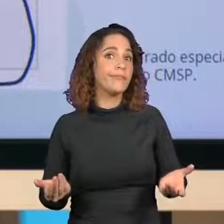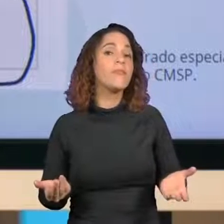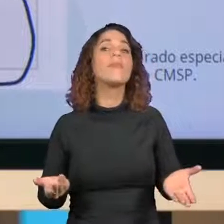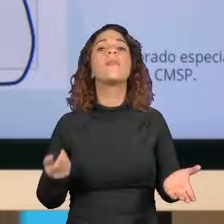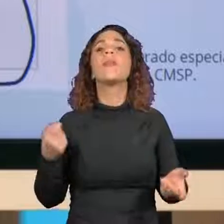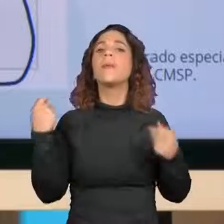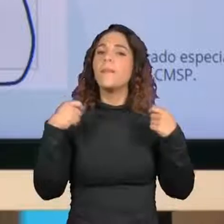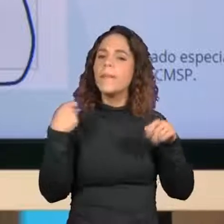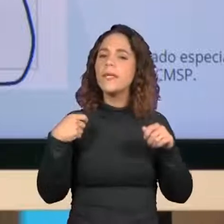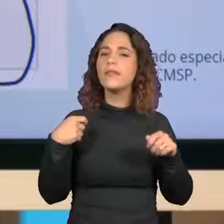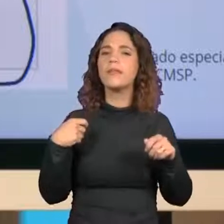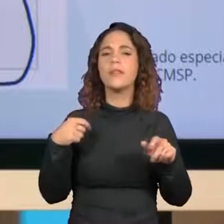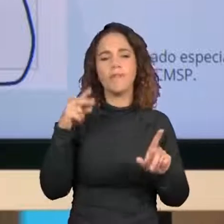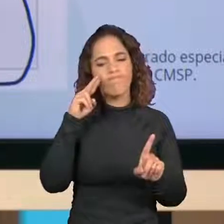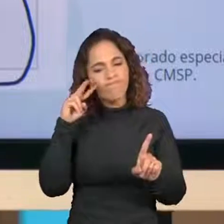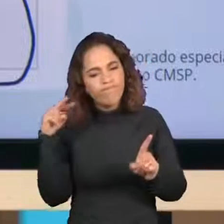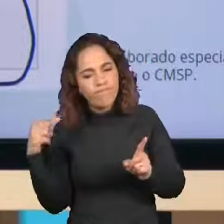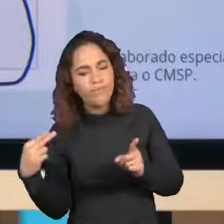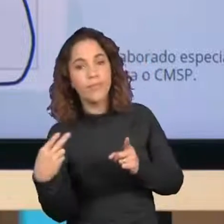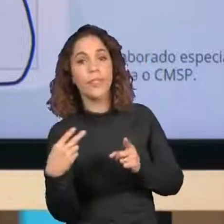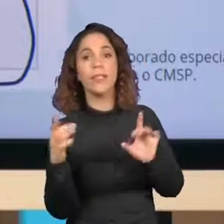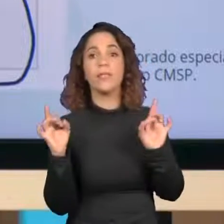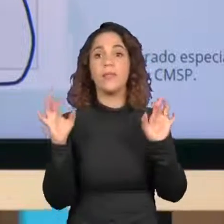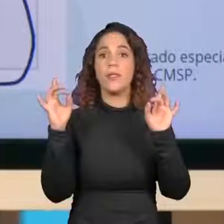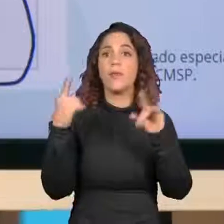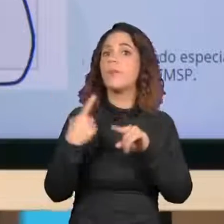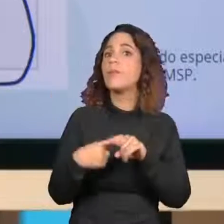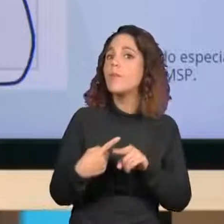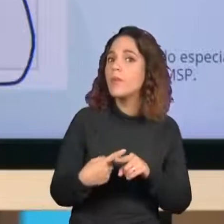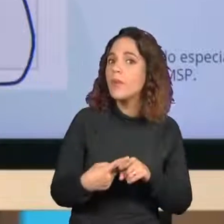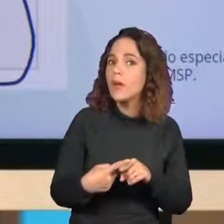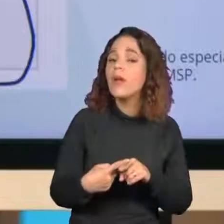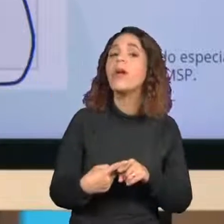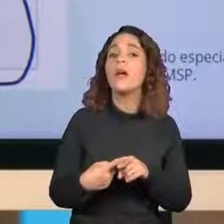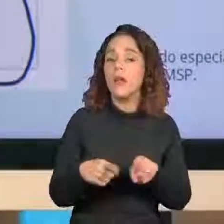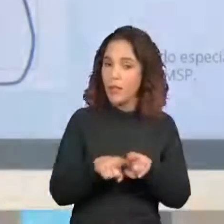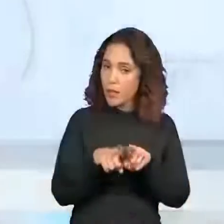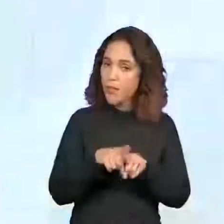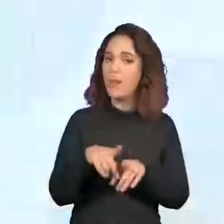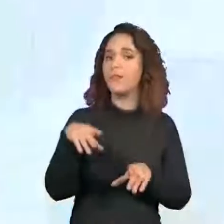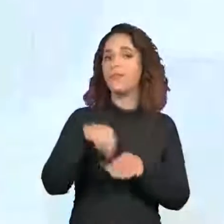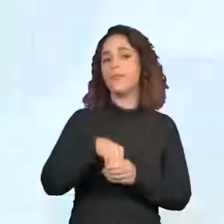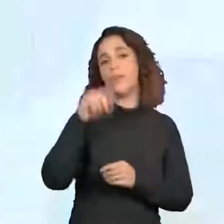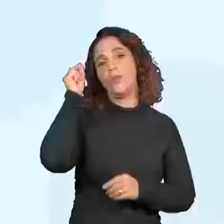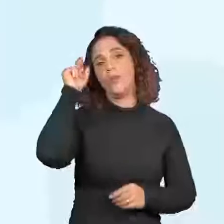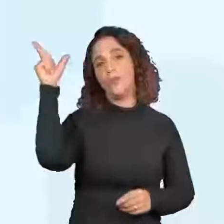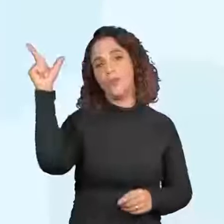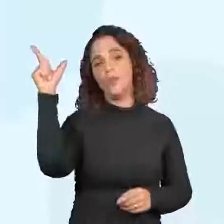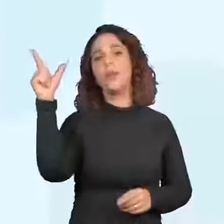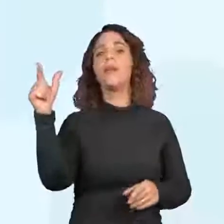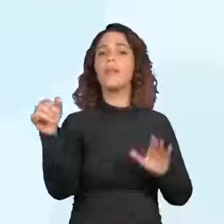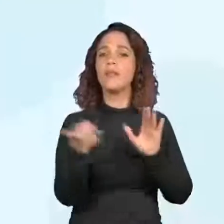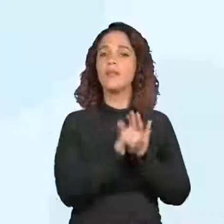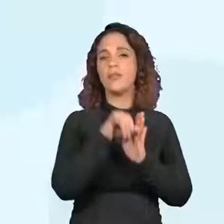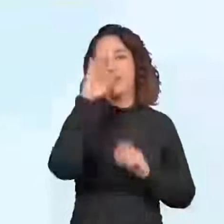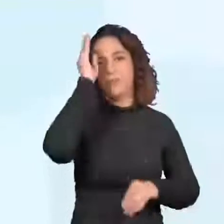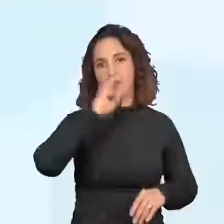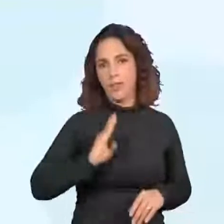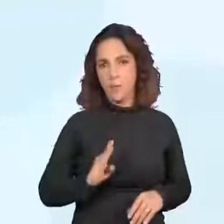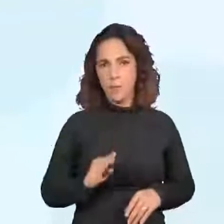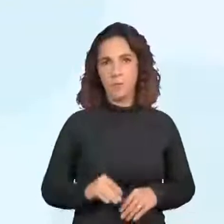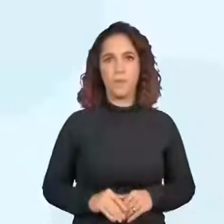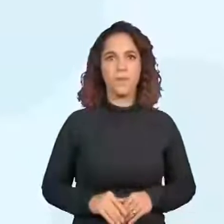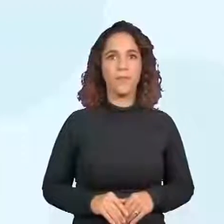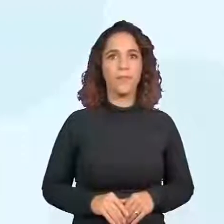ter um olhar especial. Por quê? Porque também compõem a nossa cultura e a nossa identidade.